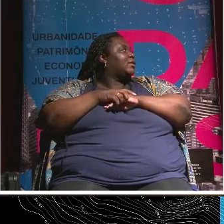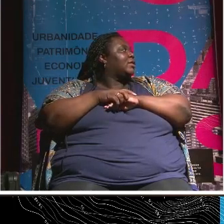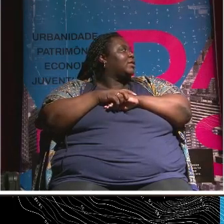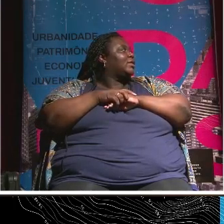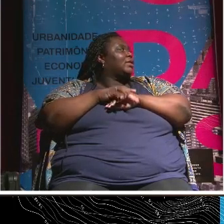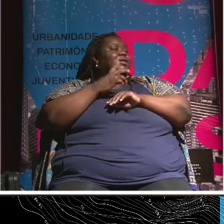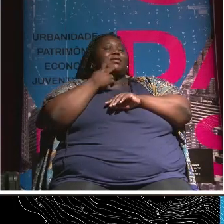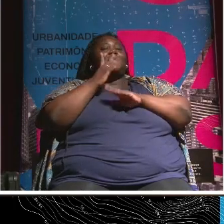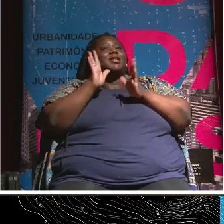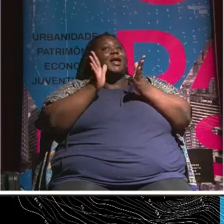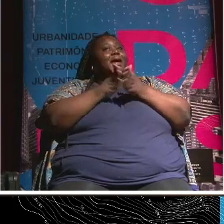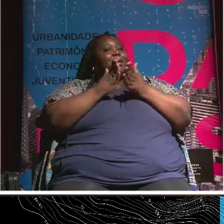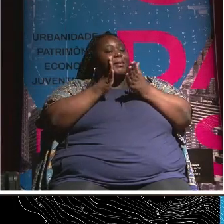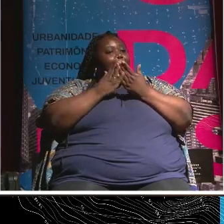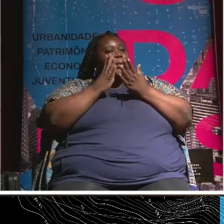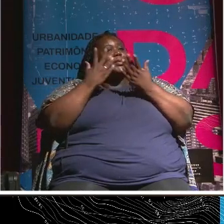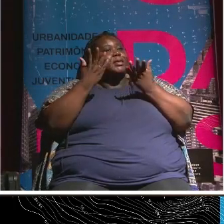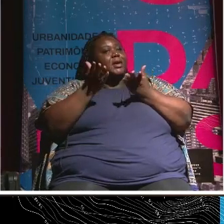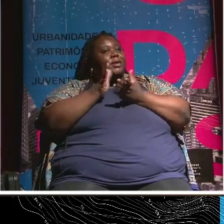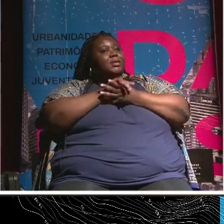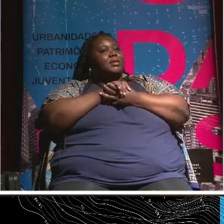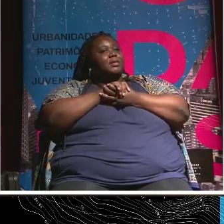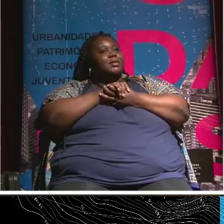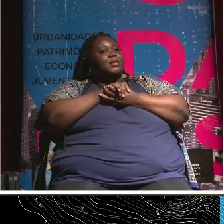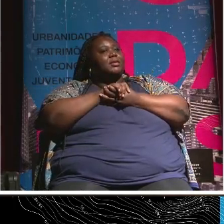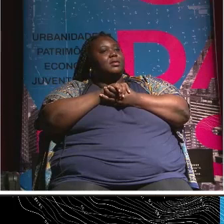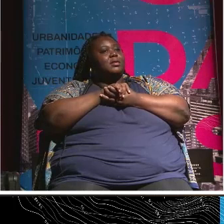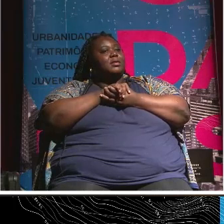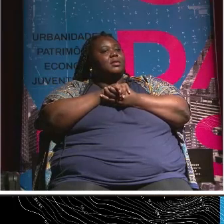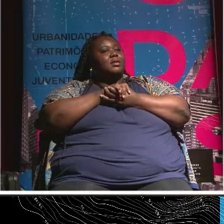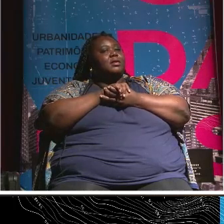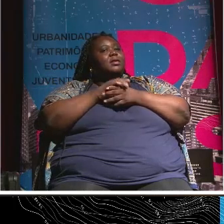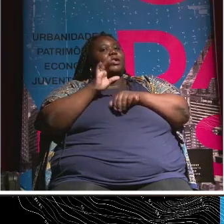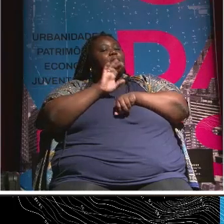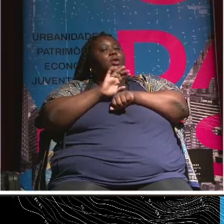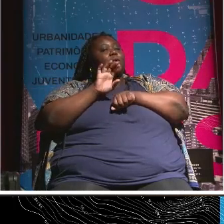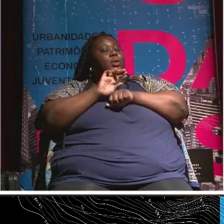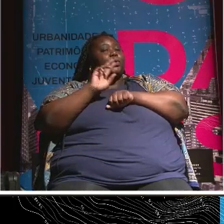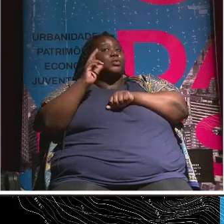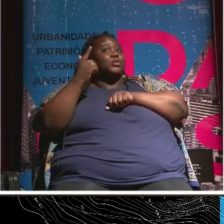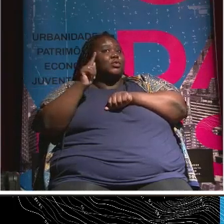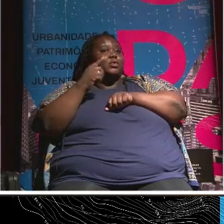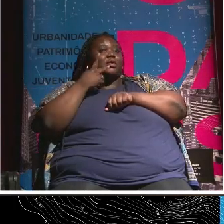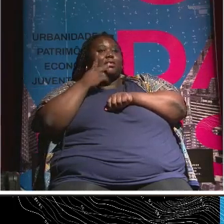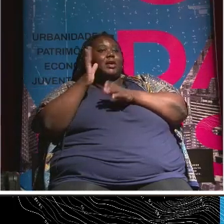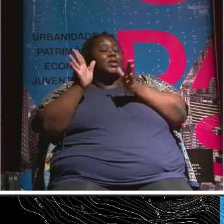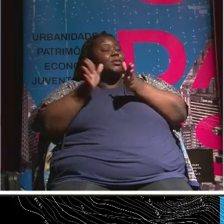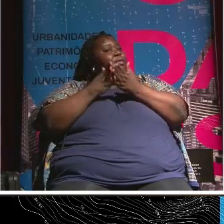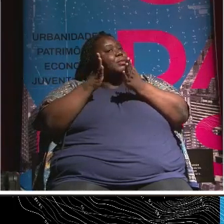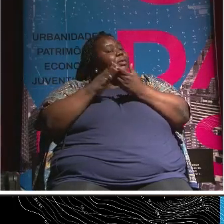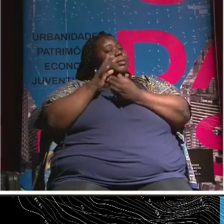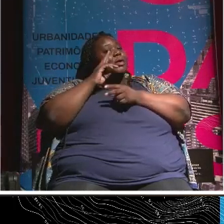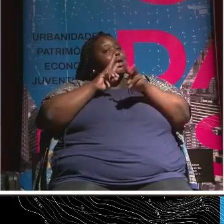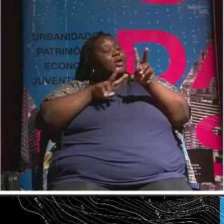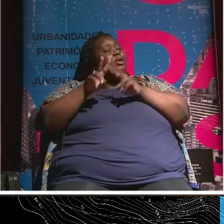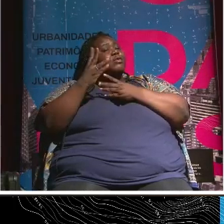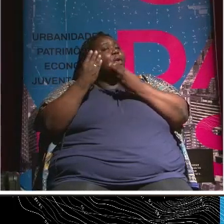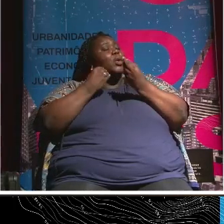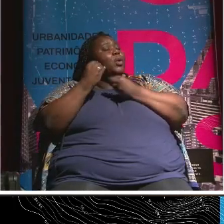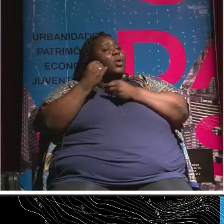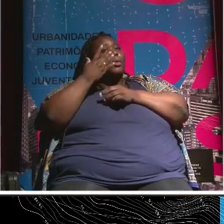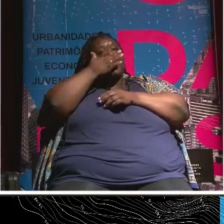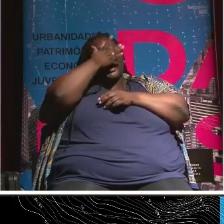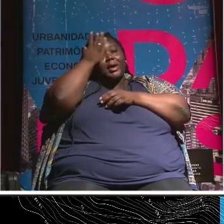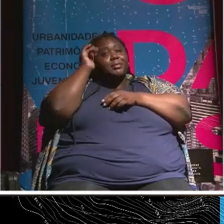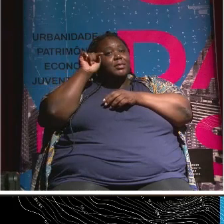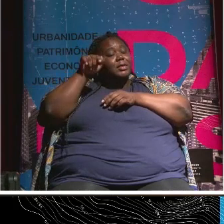que você é pobre, né? E era um curso de geografia, onde se discute muito sobre a pobreza, e eu via o quanto que as pessoas